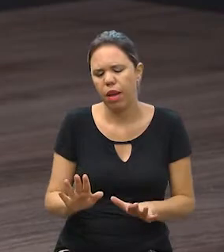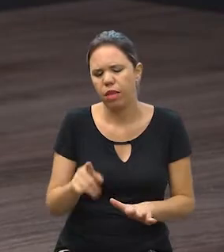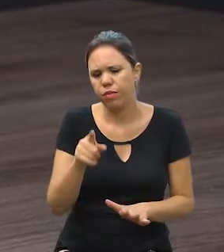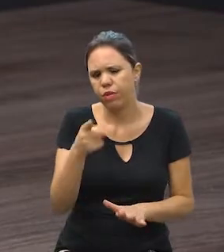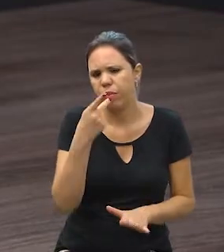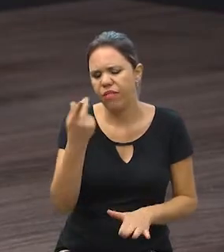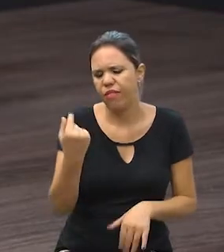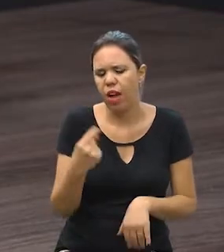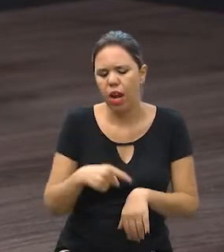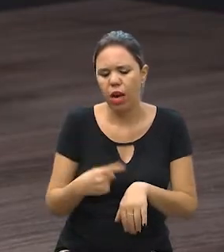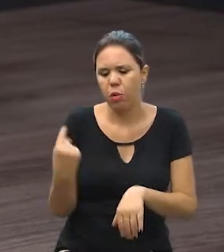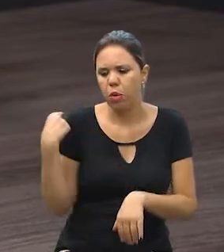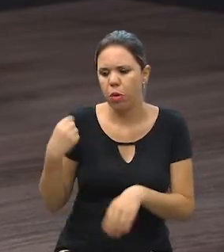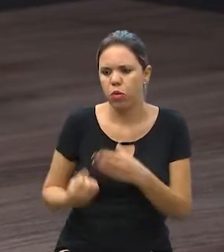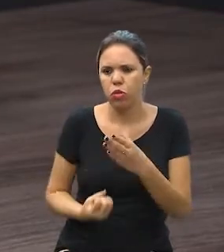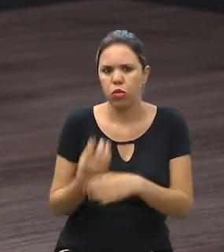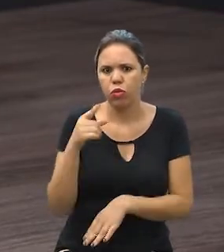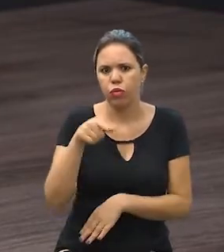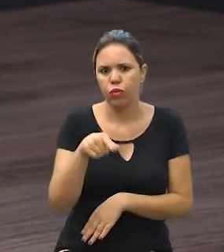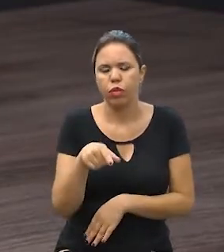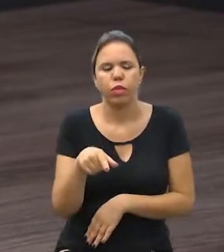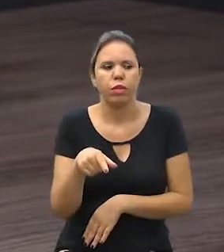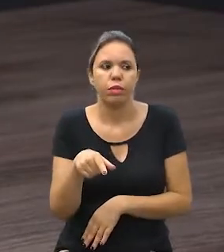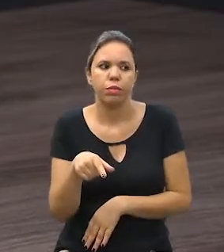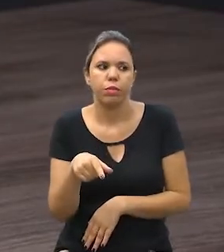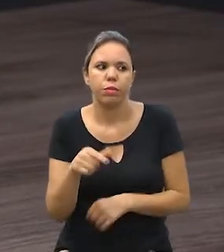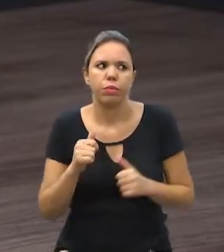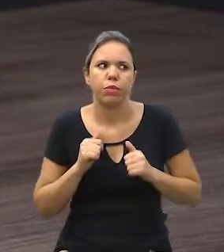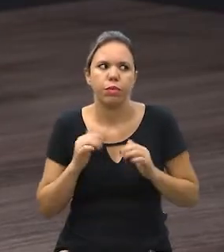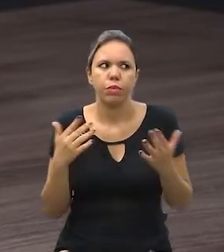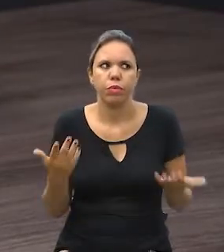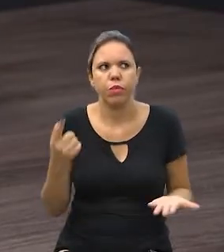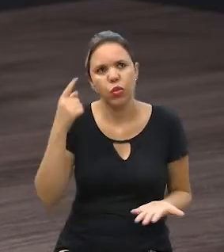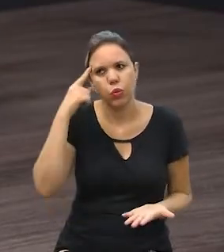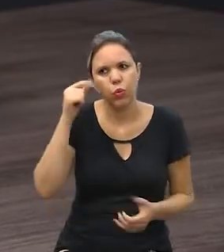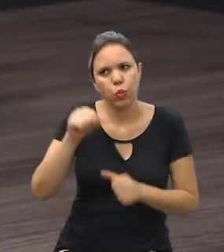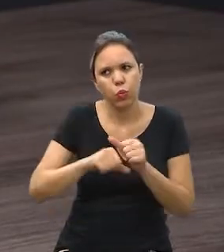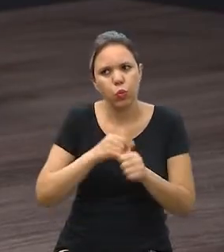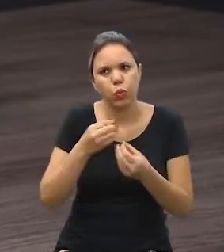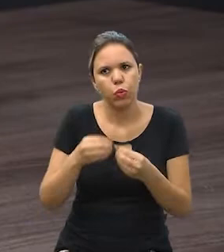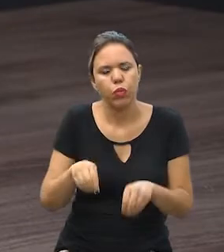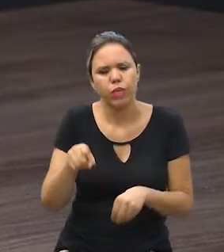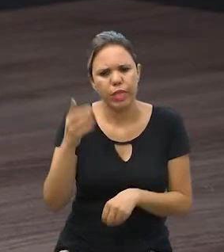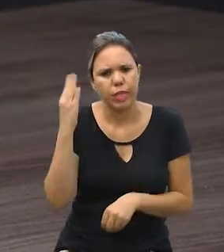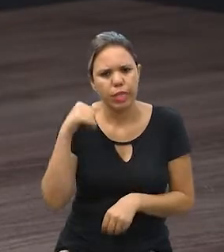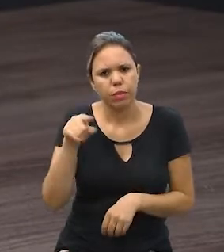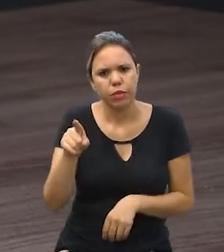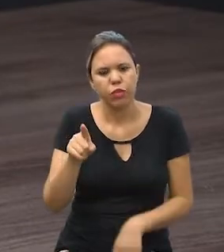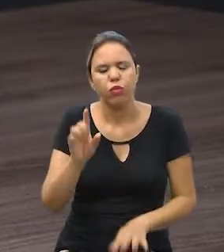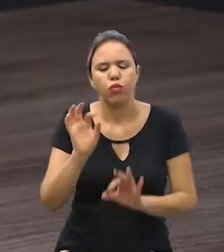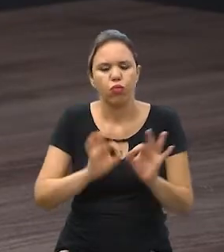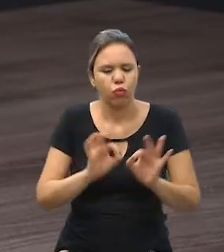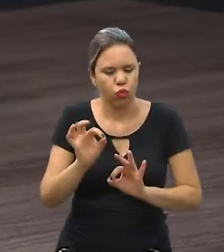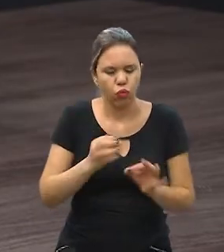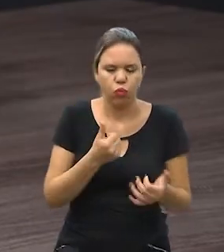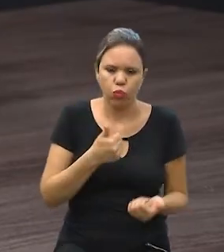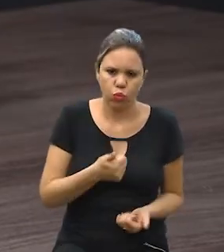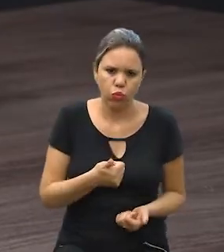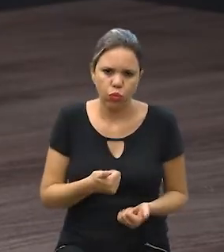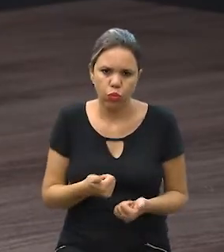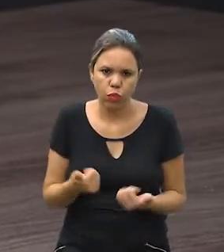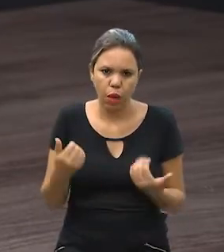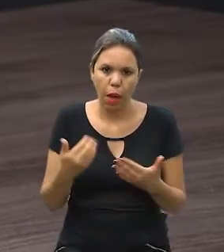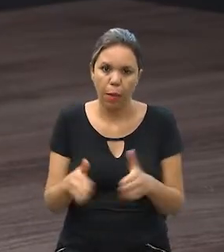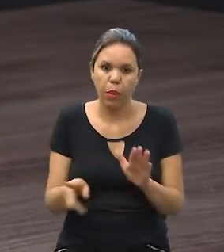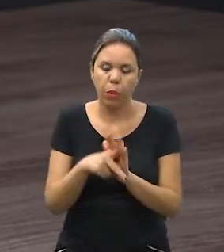conta, naquele momento em que aconteceu com você, qual foi o impacto? A gente sabe que você elaborou isso muito bem, tanto que